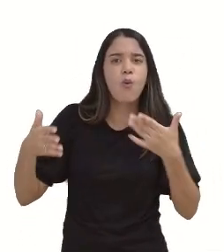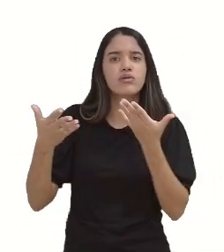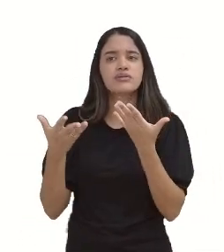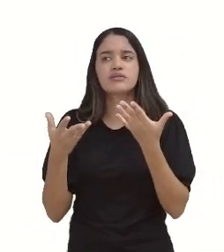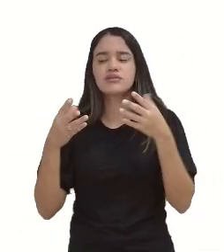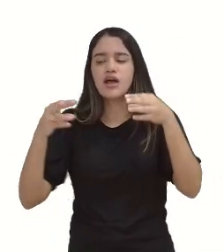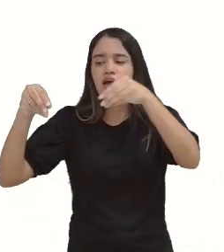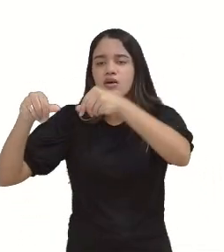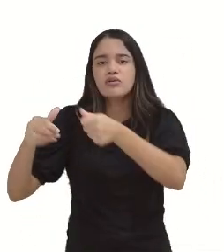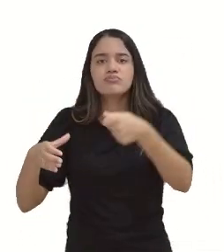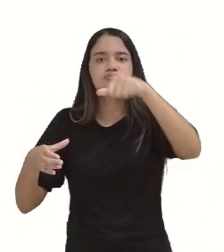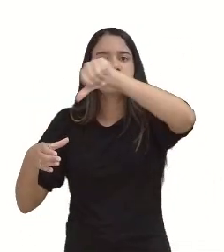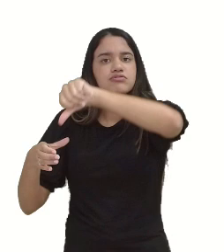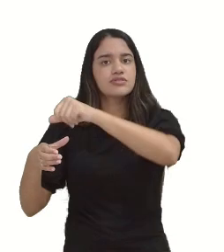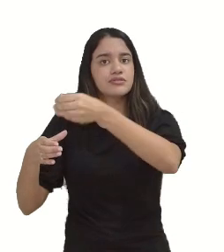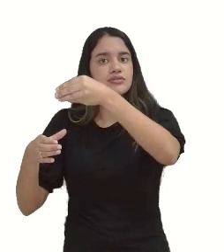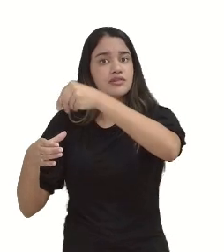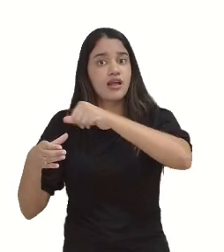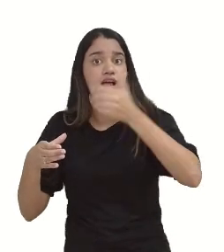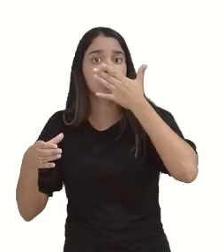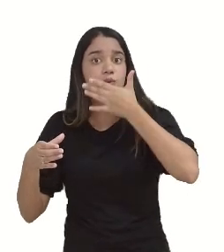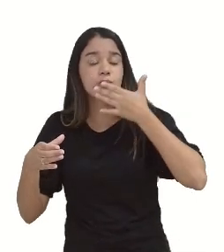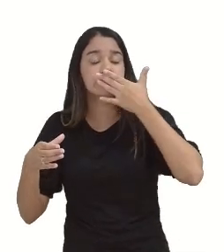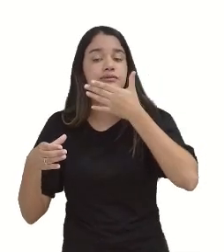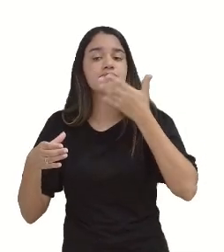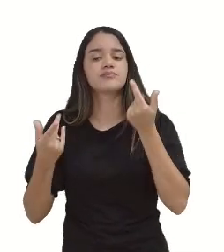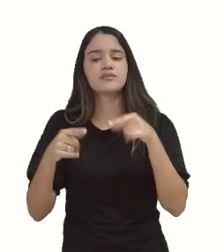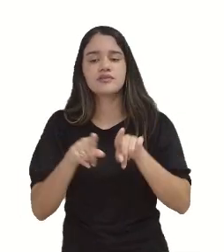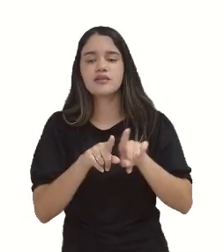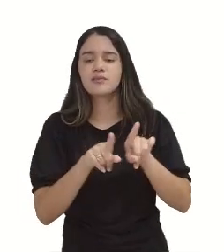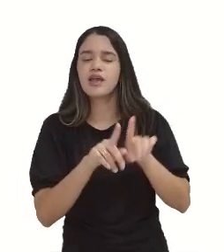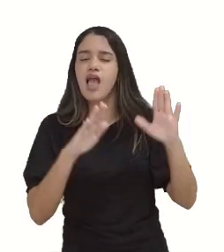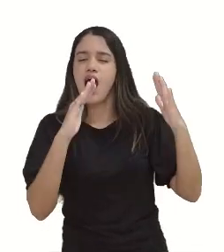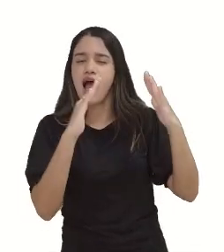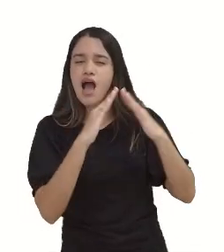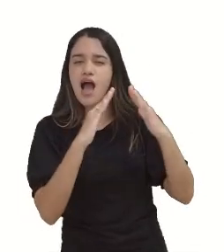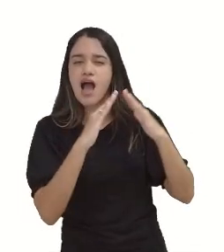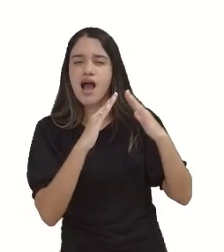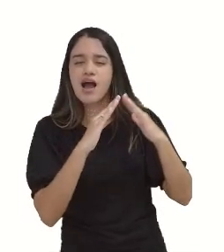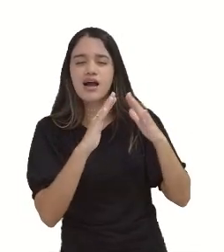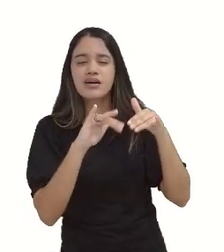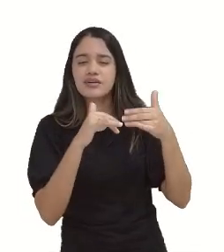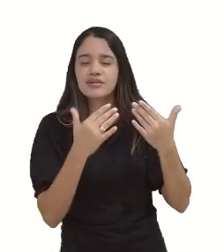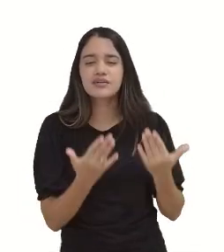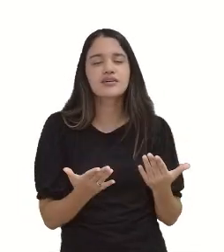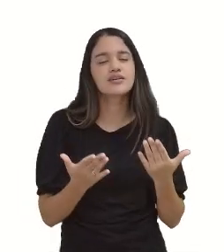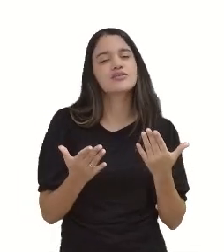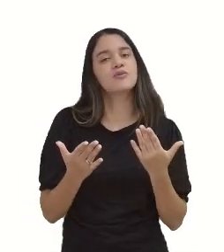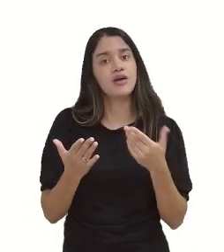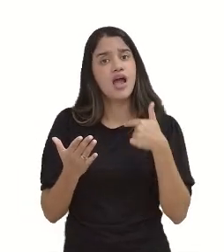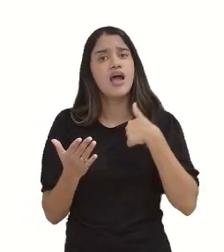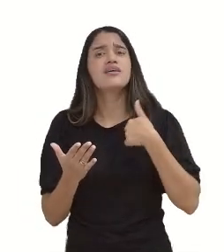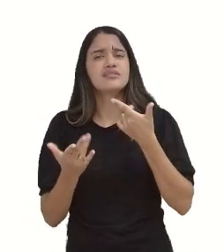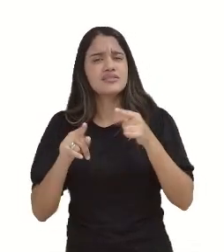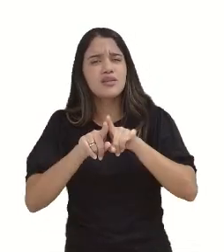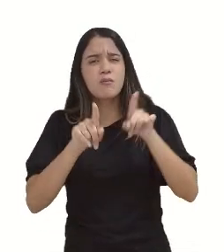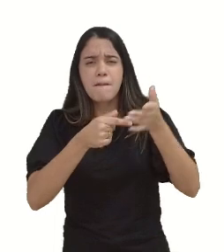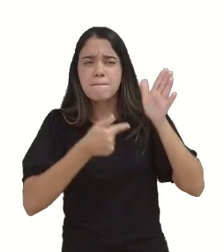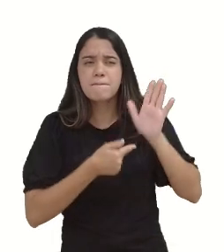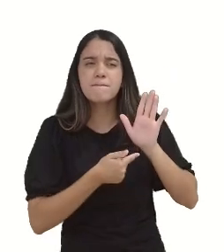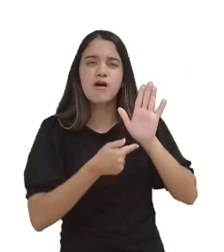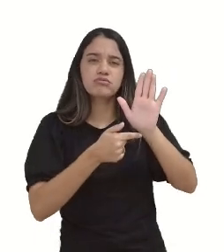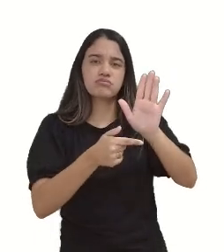adoçar. E a casa de corredor comprido ia ficando bordada, estampada